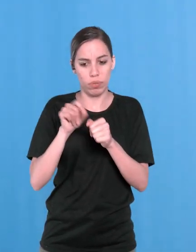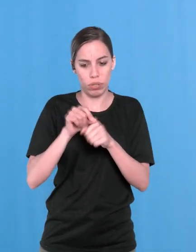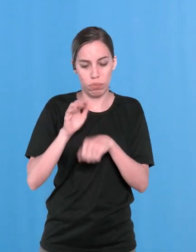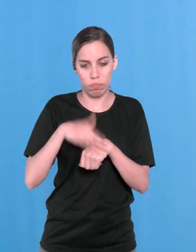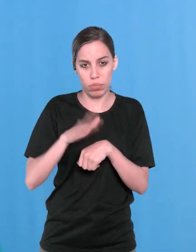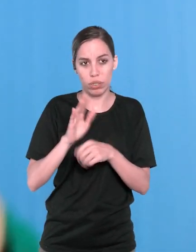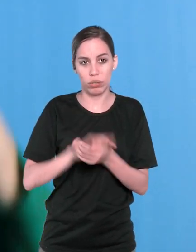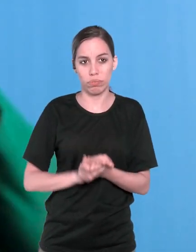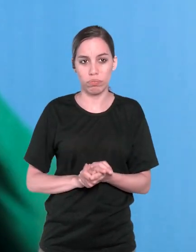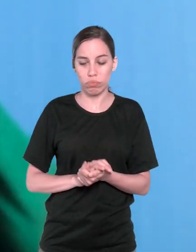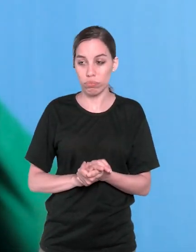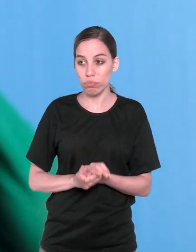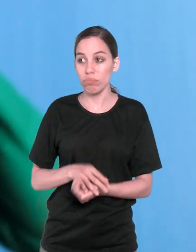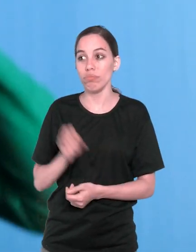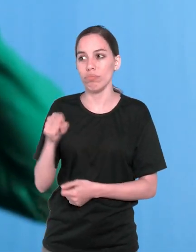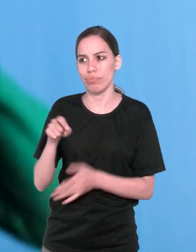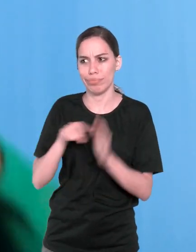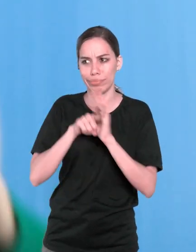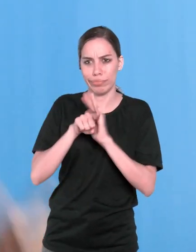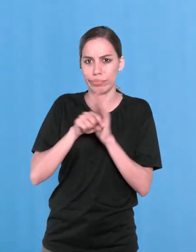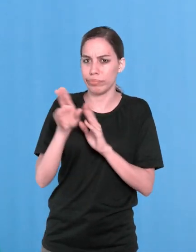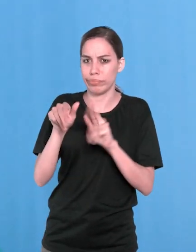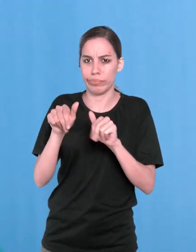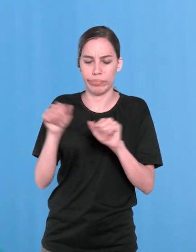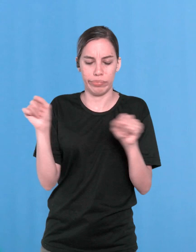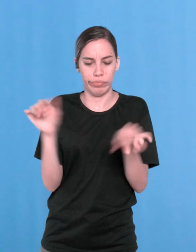uma pesquisa inesgotável.